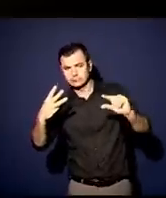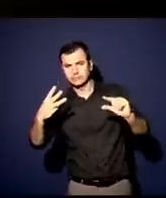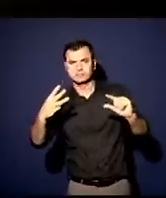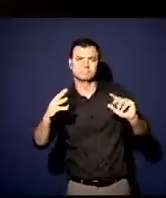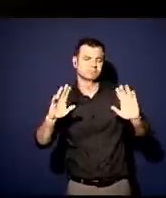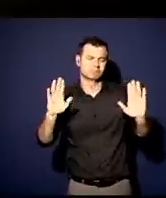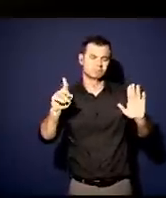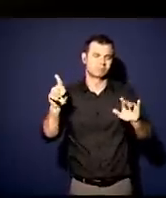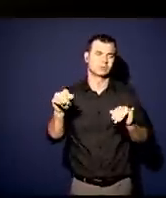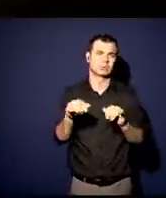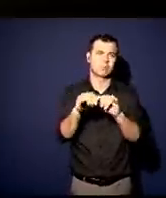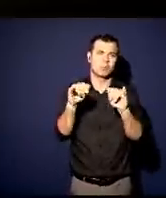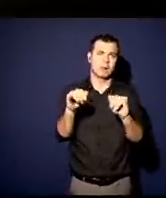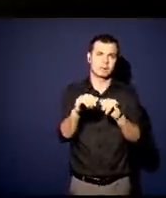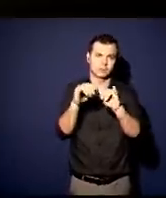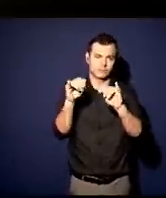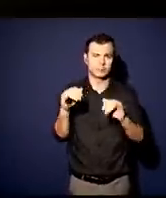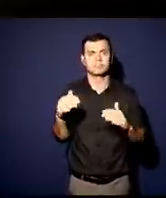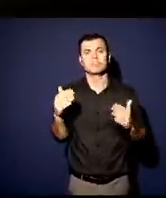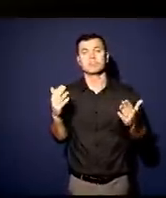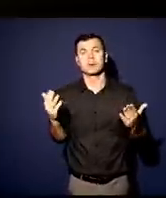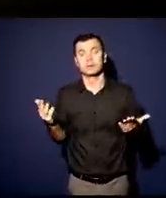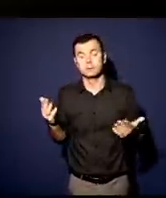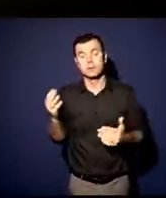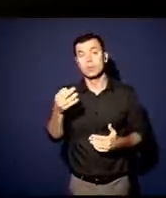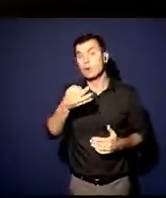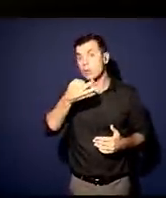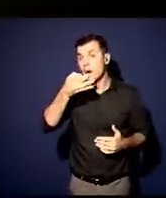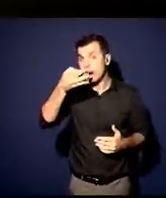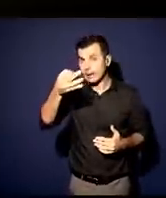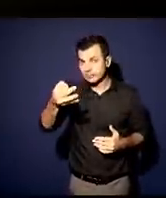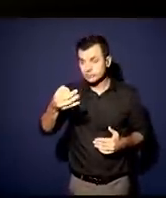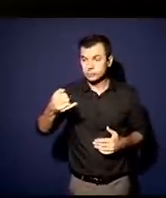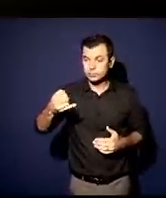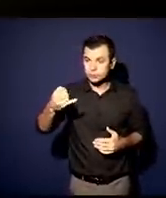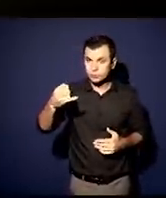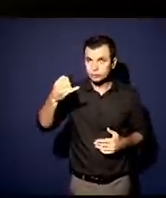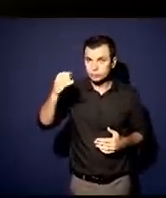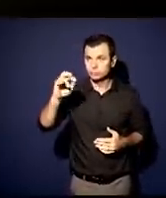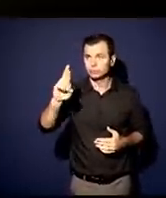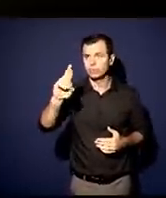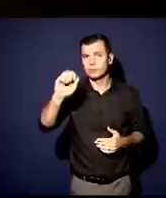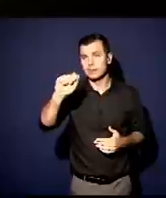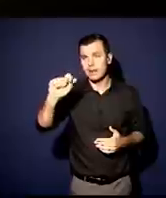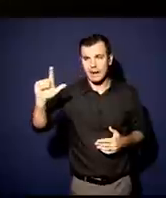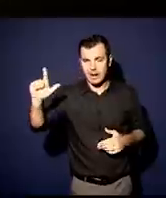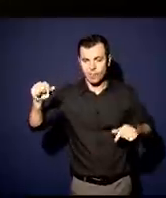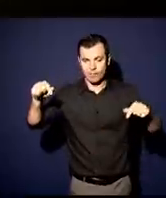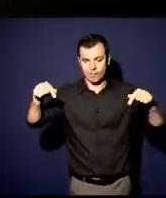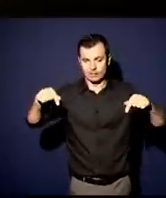é besteira. Então, eu acho simplesmente que esse juro real no Brasil é